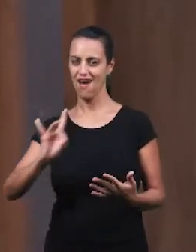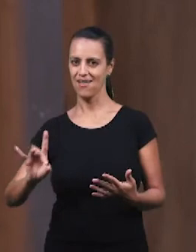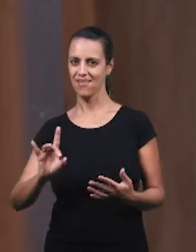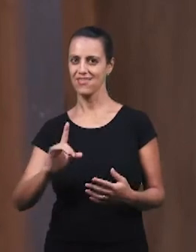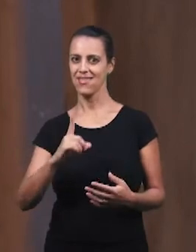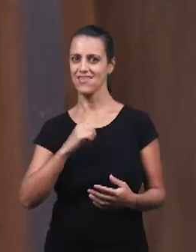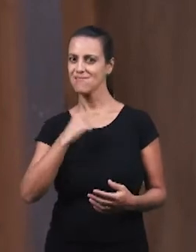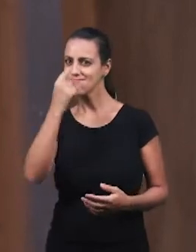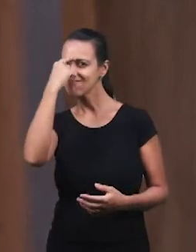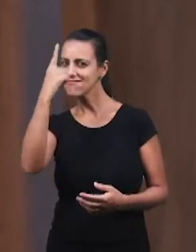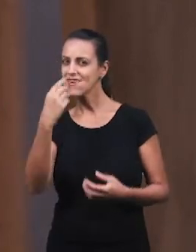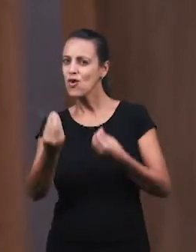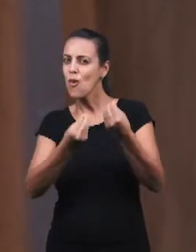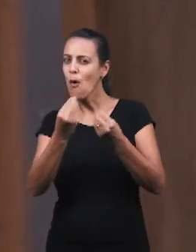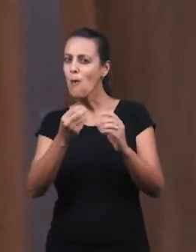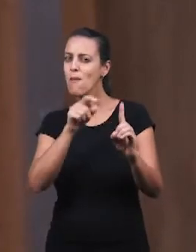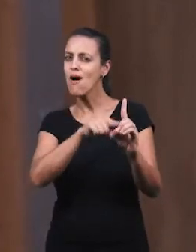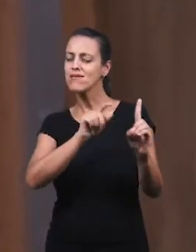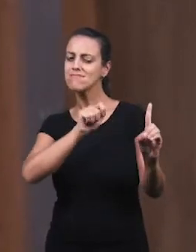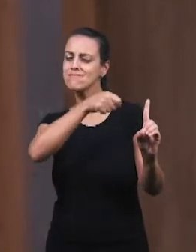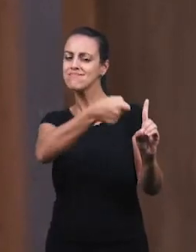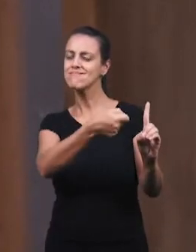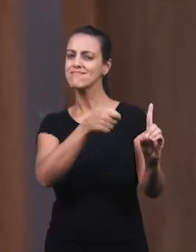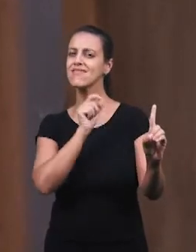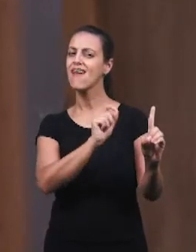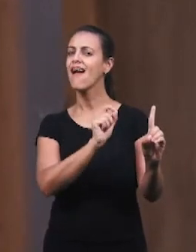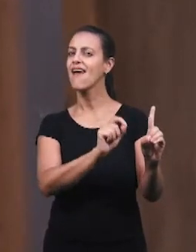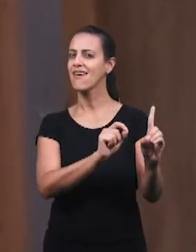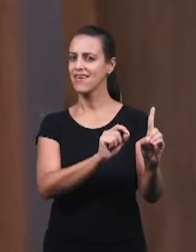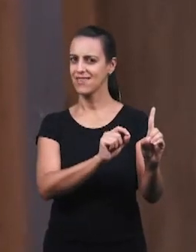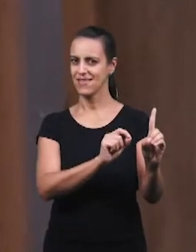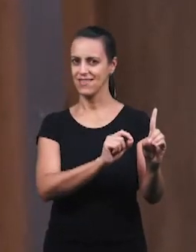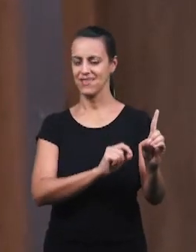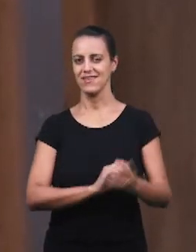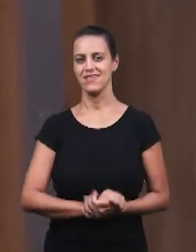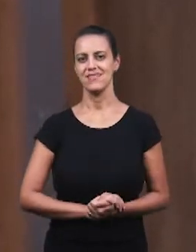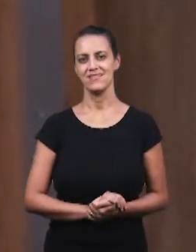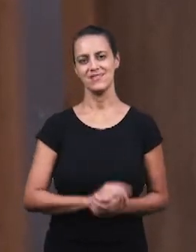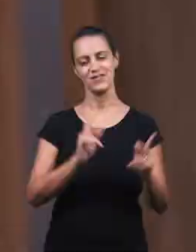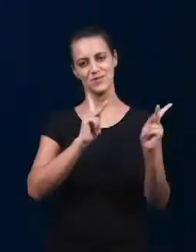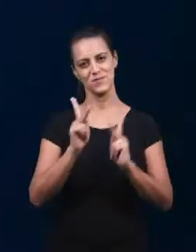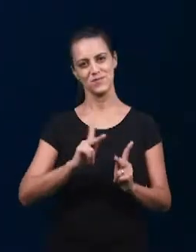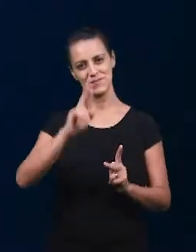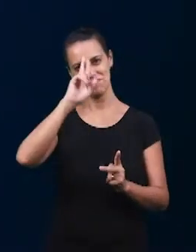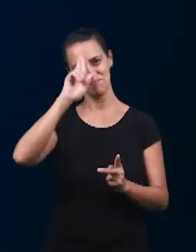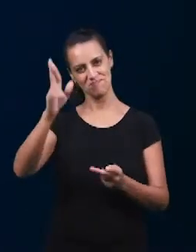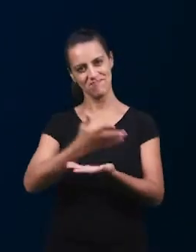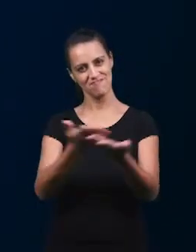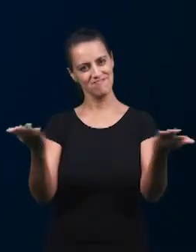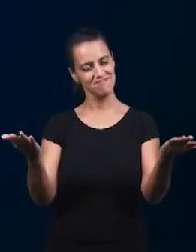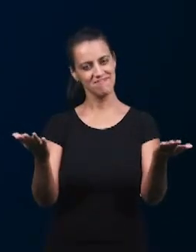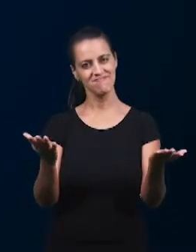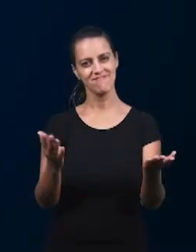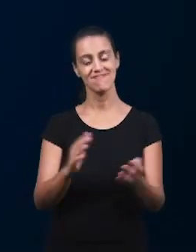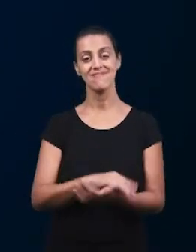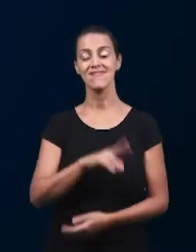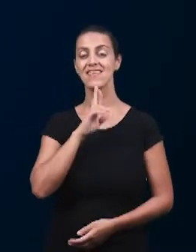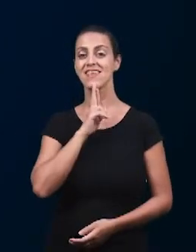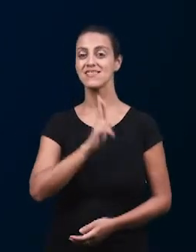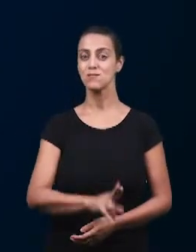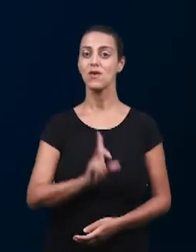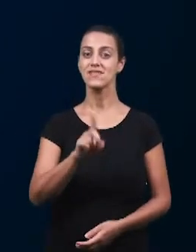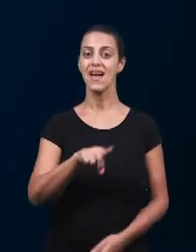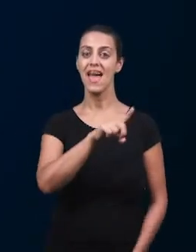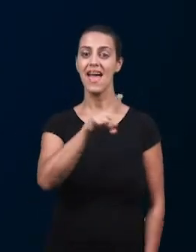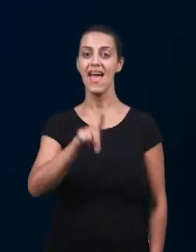nos dar uma ideia do nome desse personagem, desse encontro com o Senhor Jesus. A paz do Senhor, irmãos.